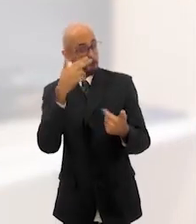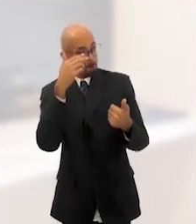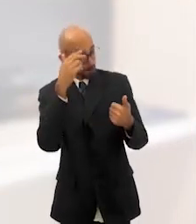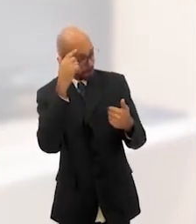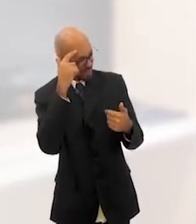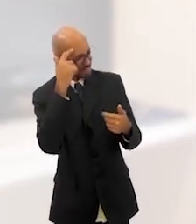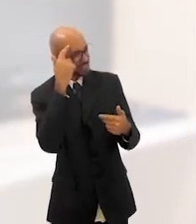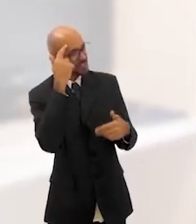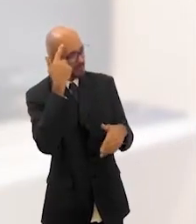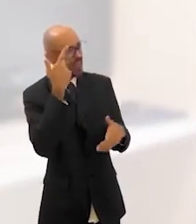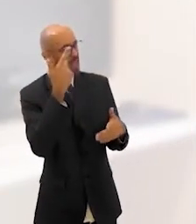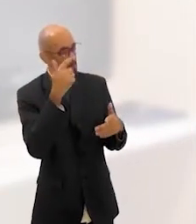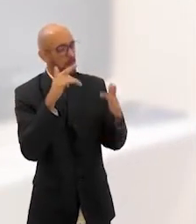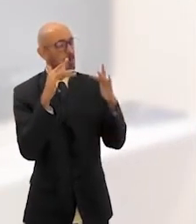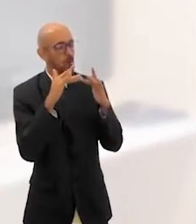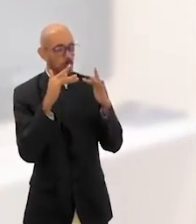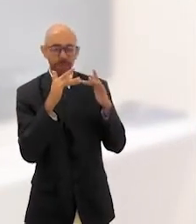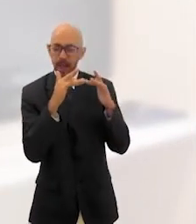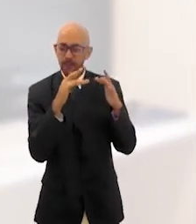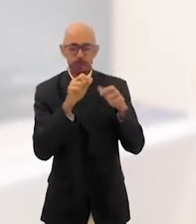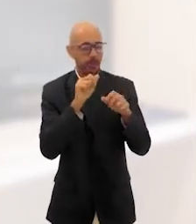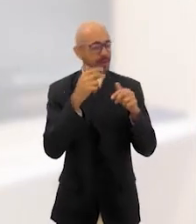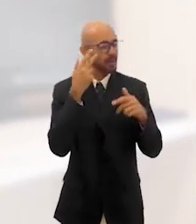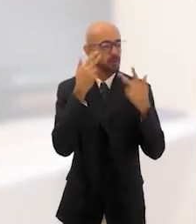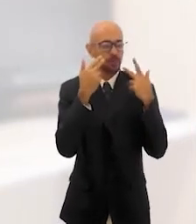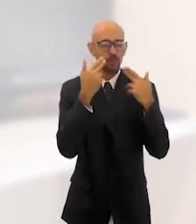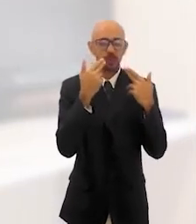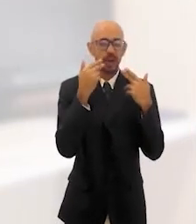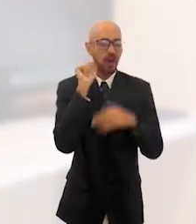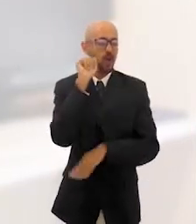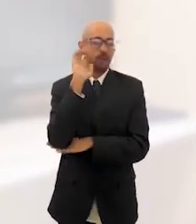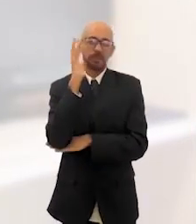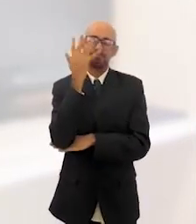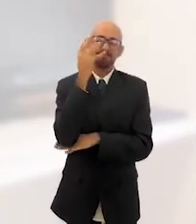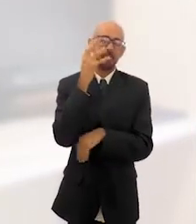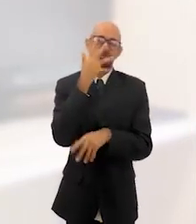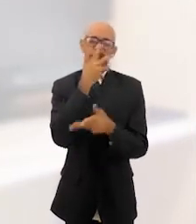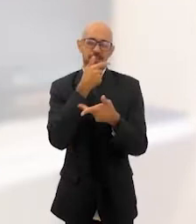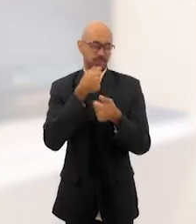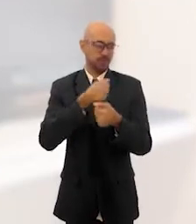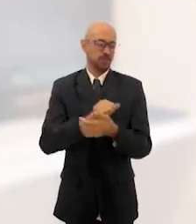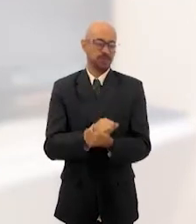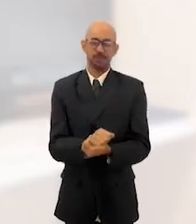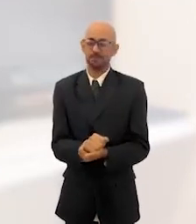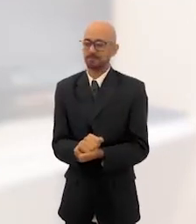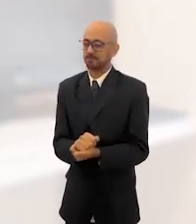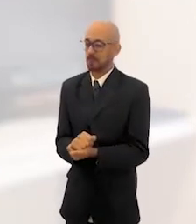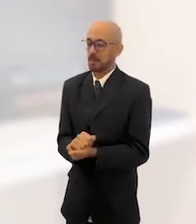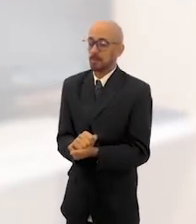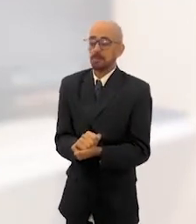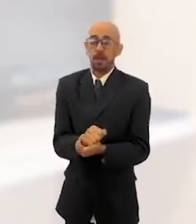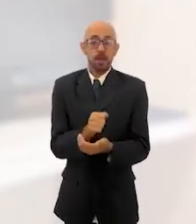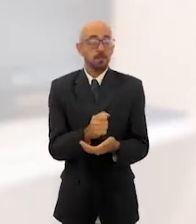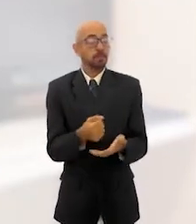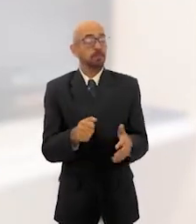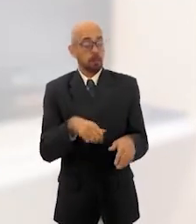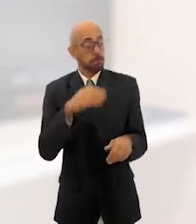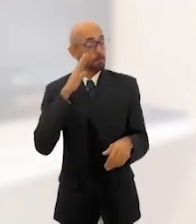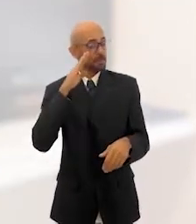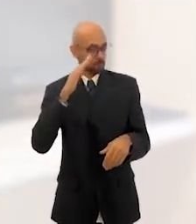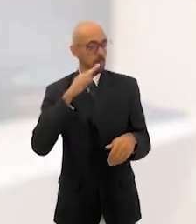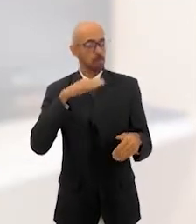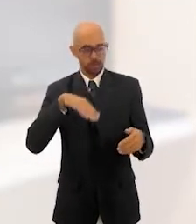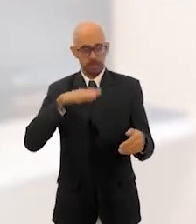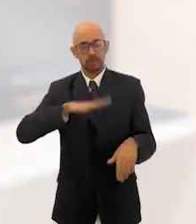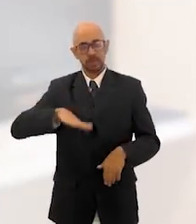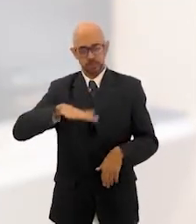imagino. Contato com a natureza é insubstituível. Agora, Principalmente vocês. crianças. Principalmente para as